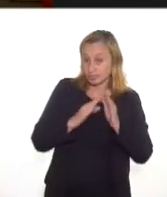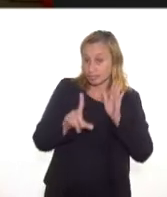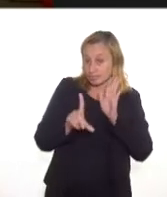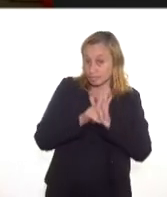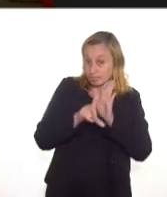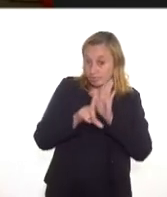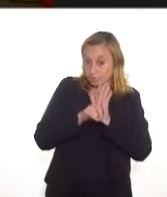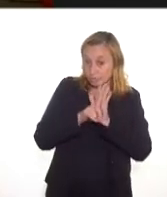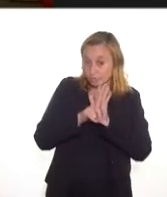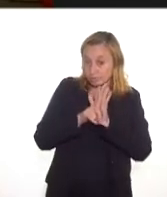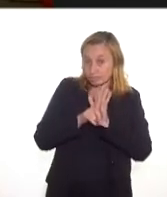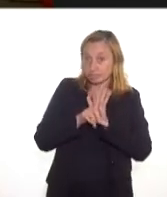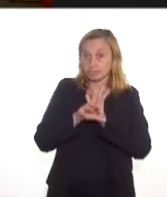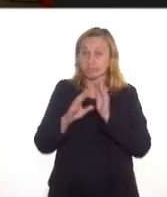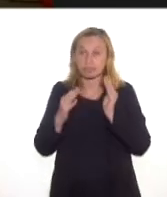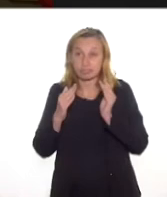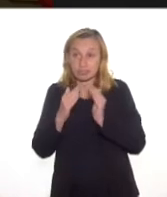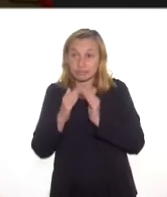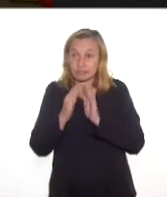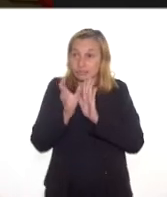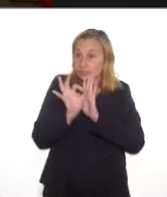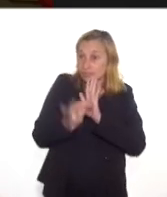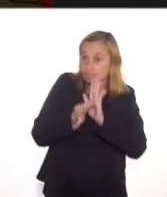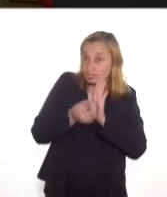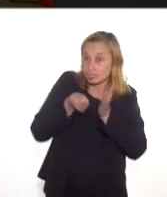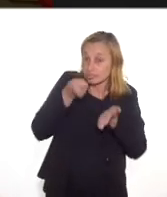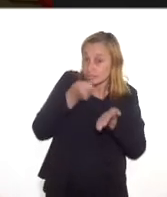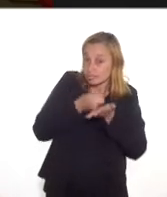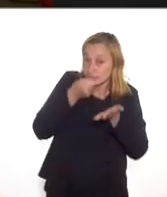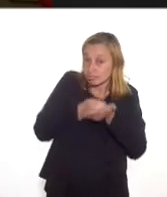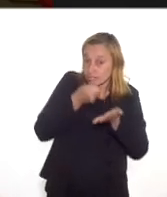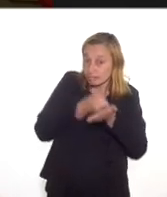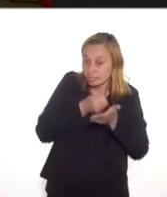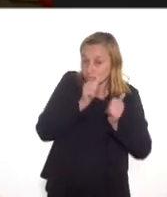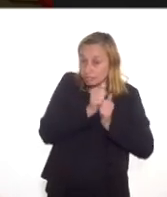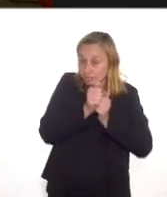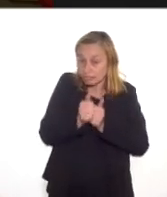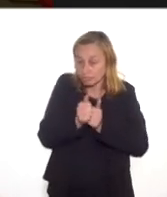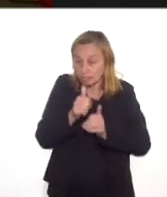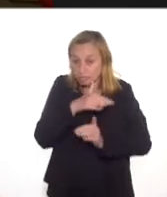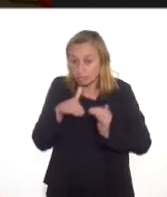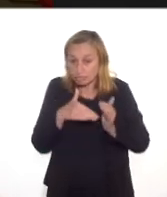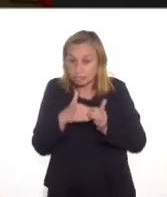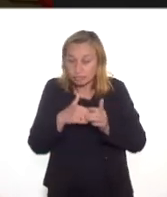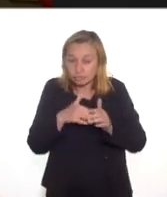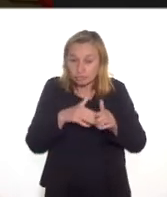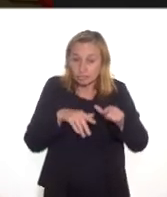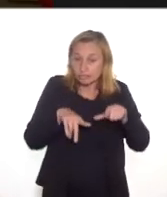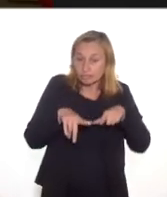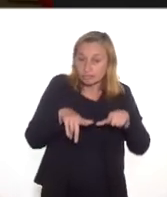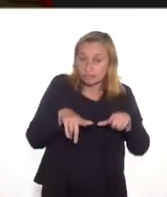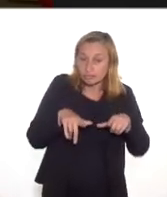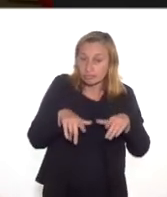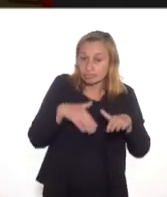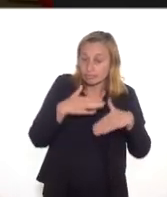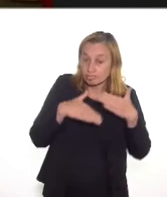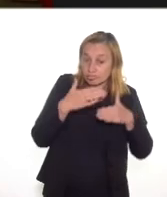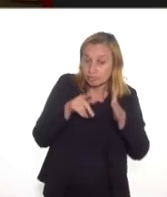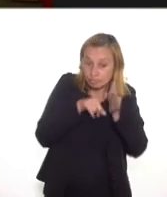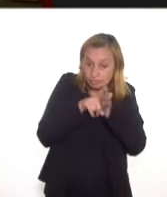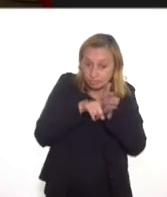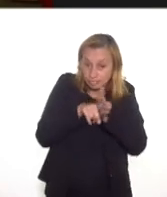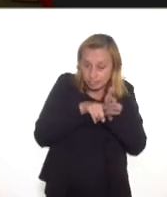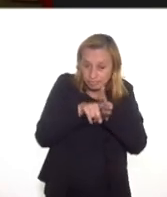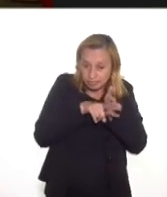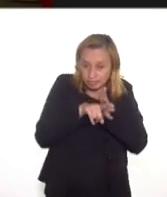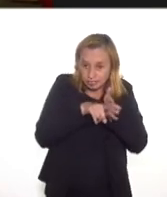que, inclusive, deve ter a obrigação de acompanhar todo o processo de investigação sobre a chacina